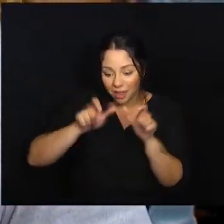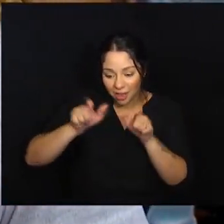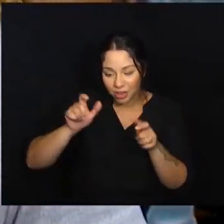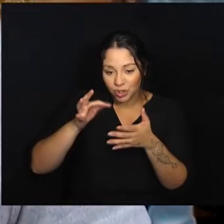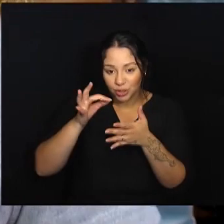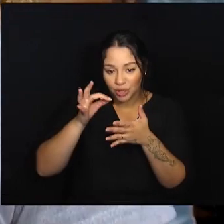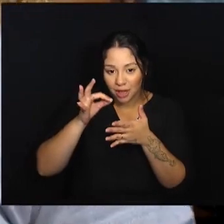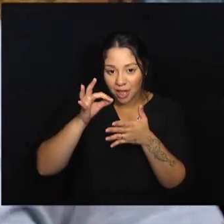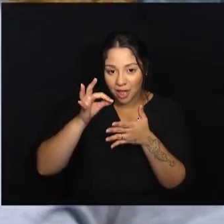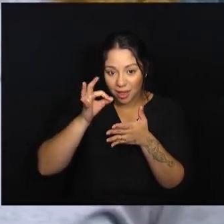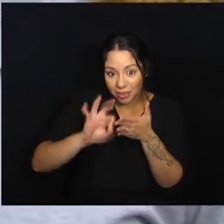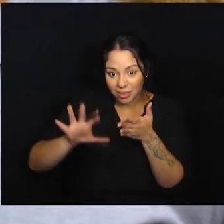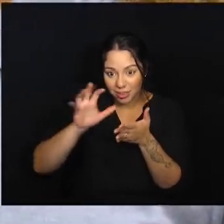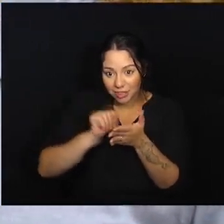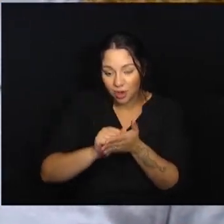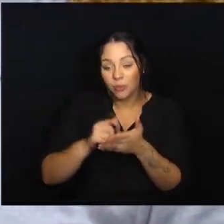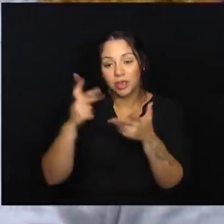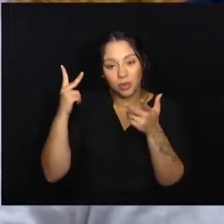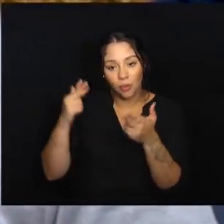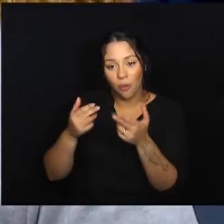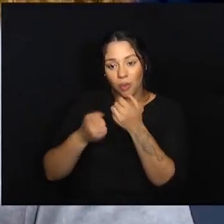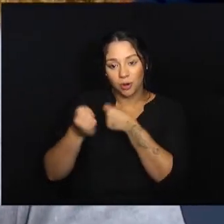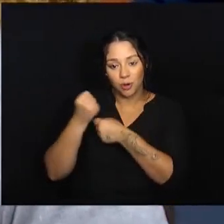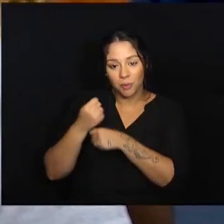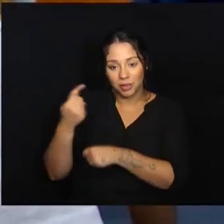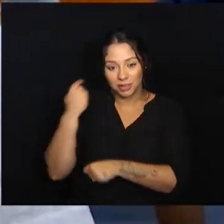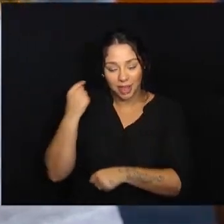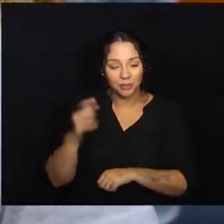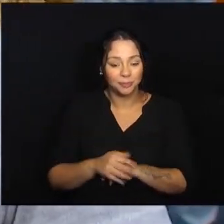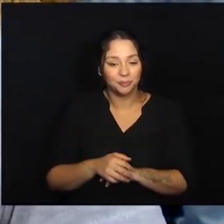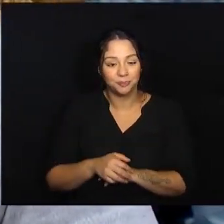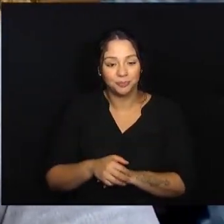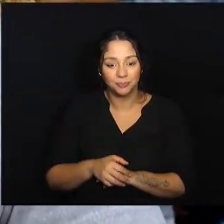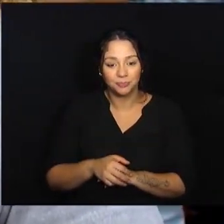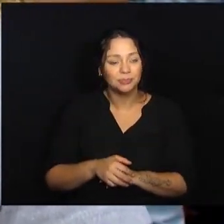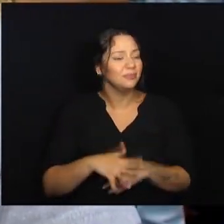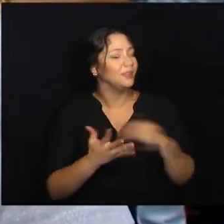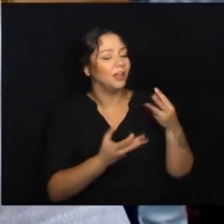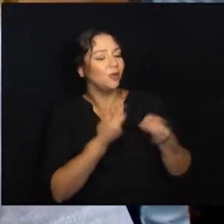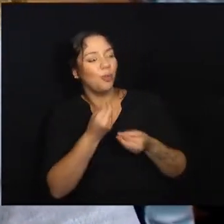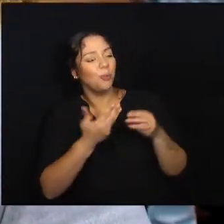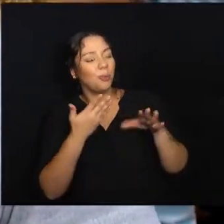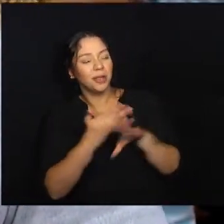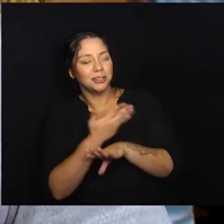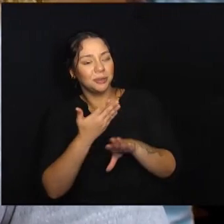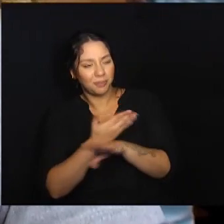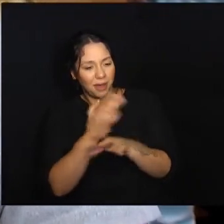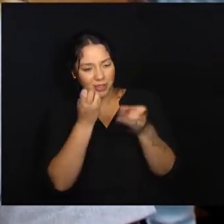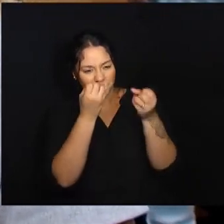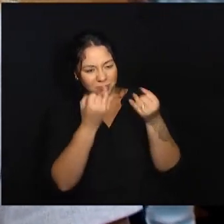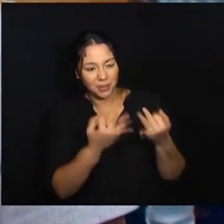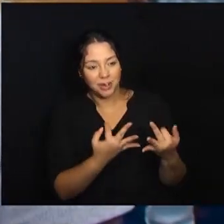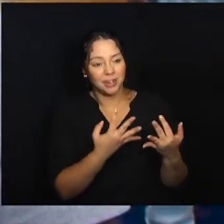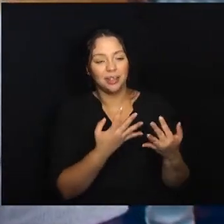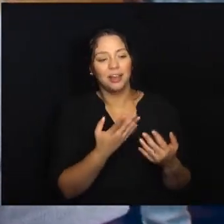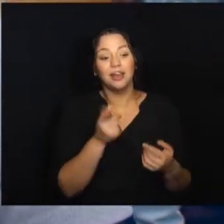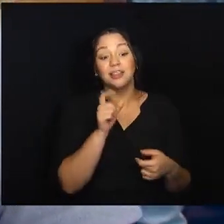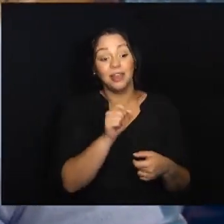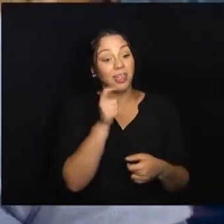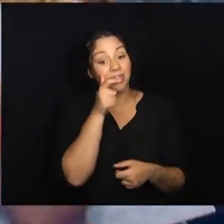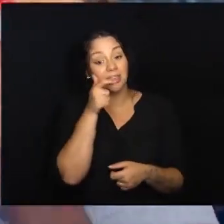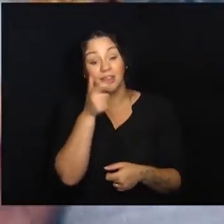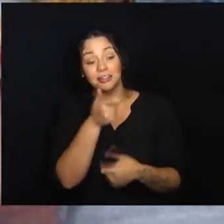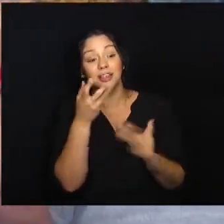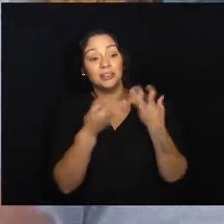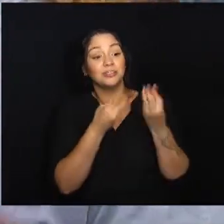passado. E aí, como é que faz então para participar? Quais são os requisitos? Então conta um pouquinho pra gente, que quem ficar interessado, como é que